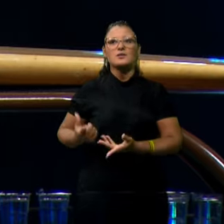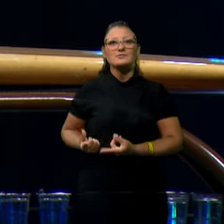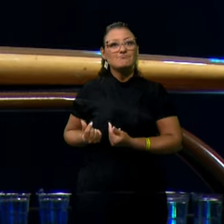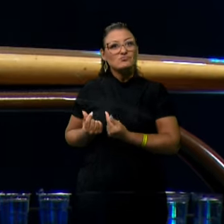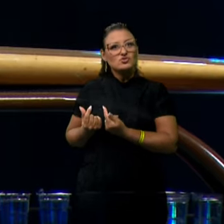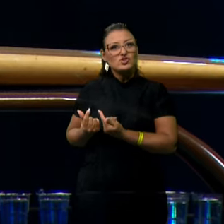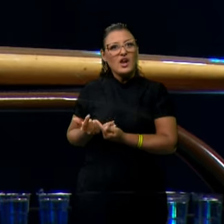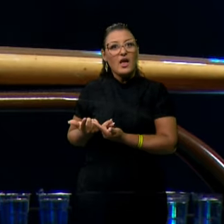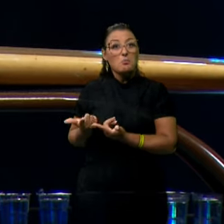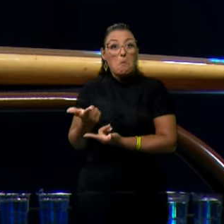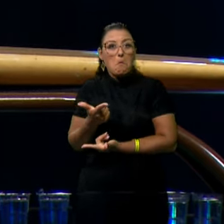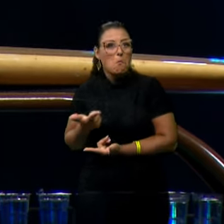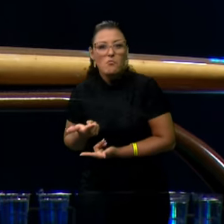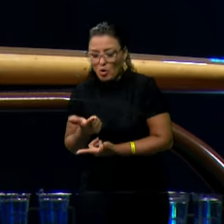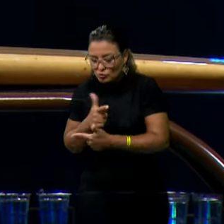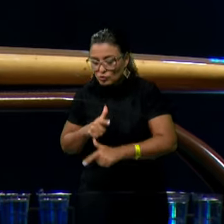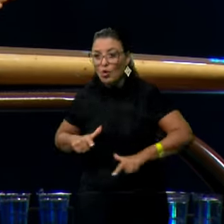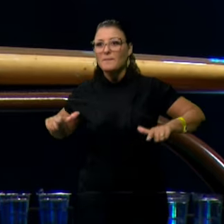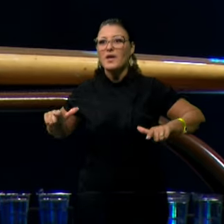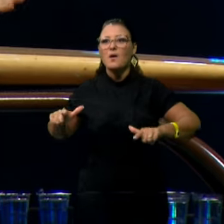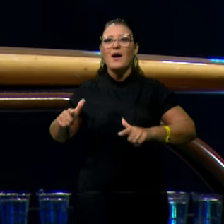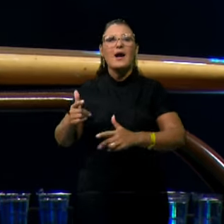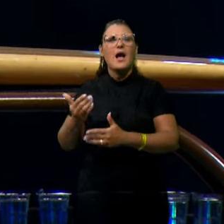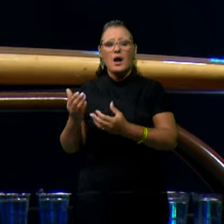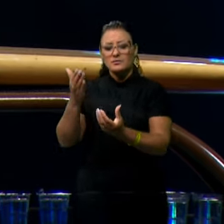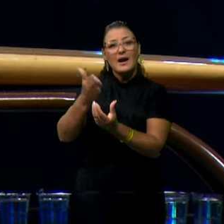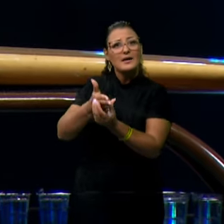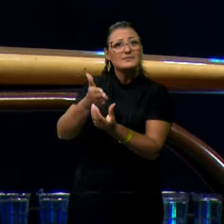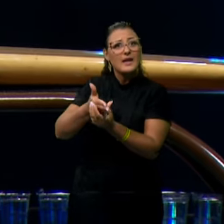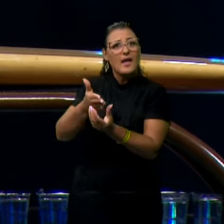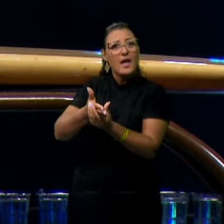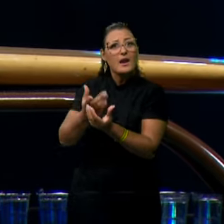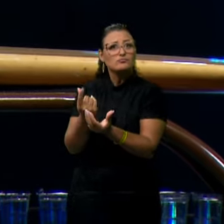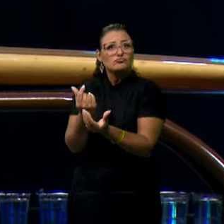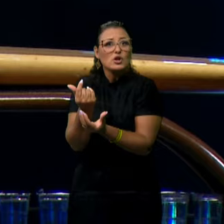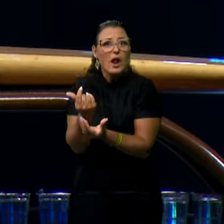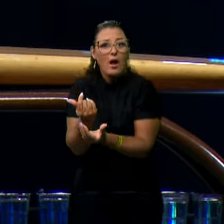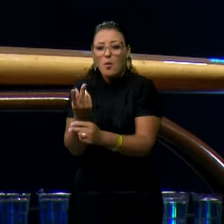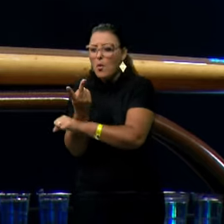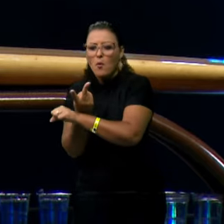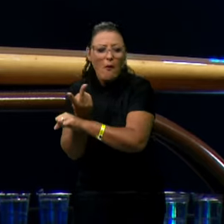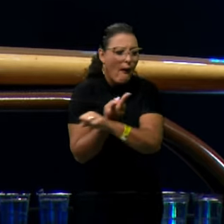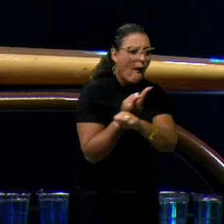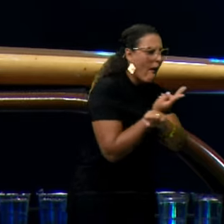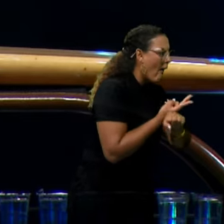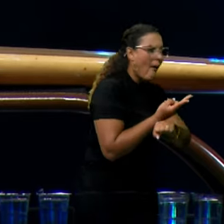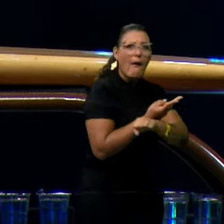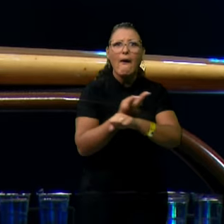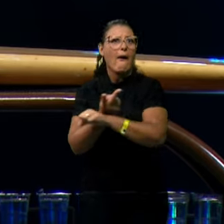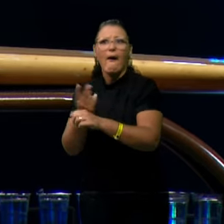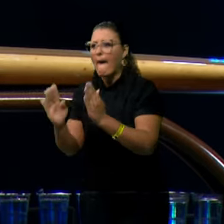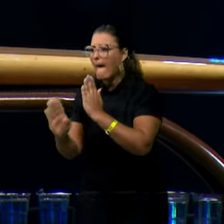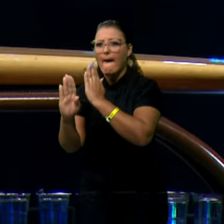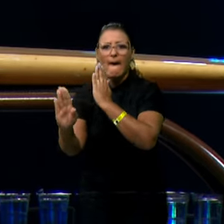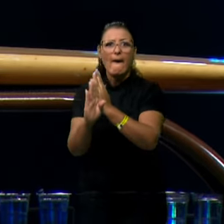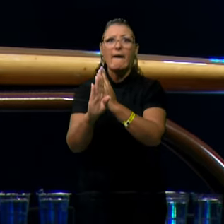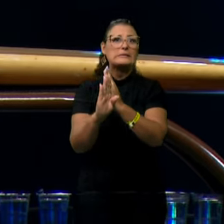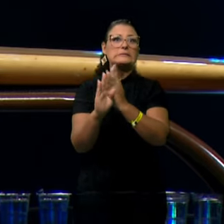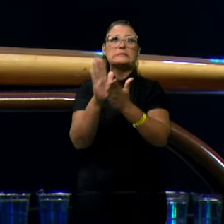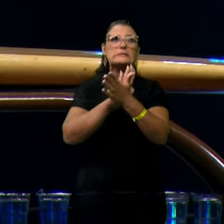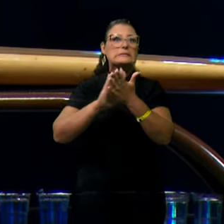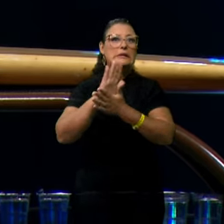da pastora como sempre ou tá em casa em algum lugar daqui a pouco a gente e ninguém achava e ninguém sabe ninguém achava eu pensei meu Deus eu